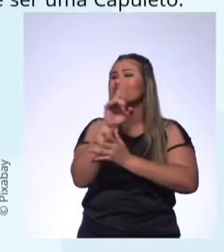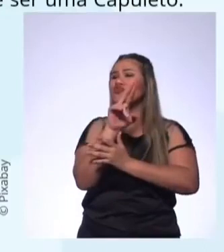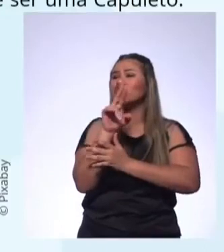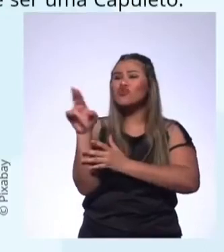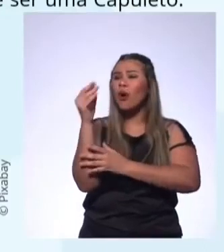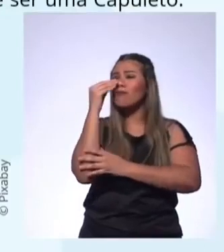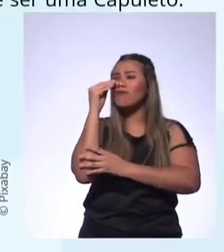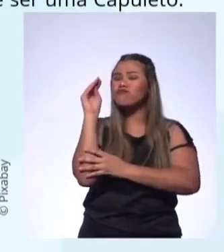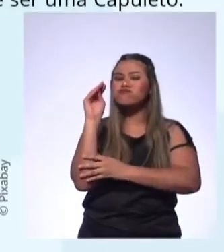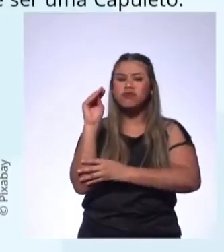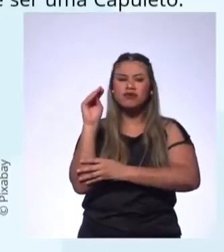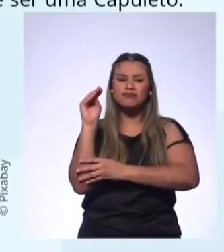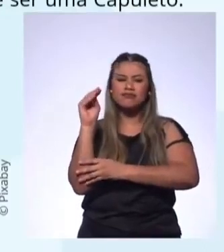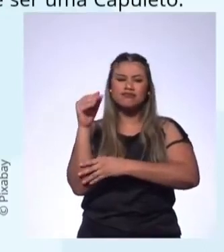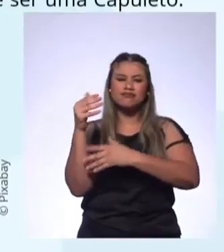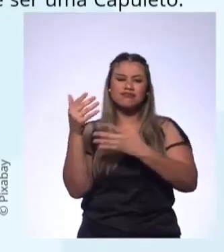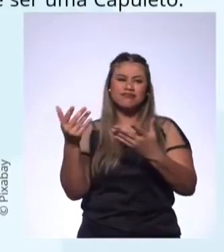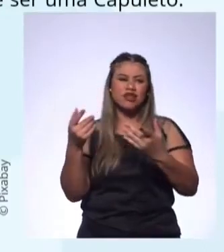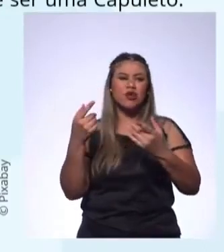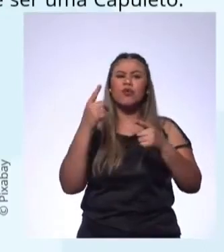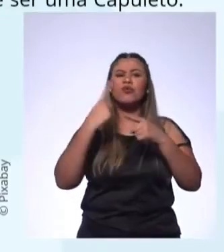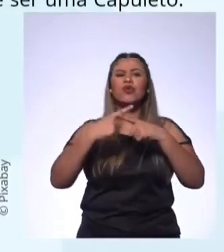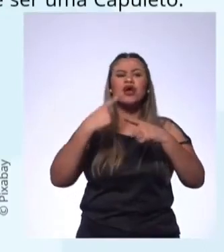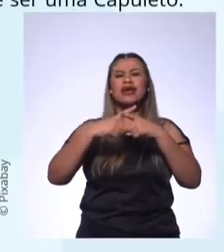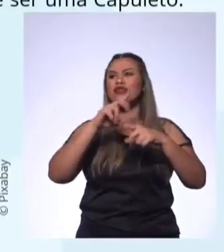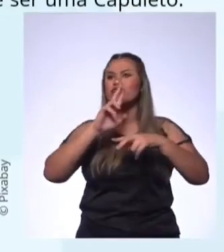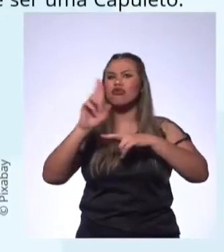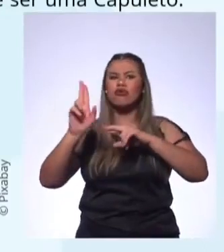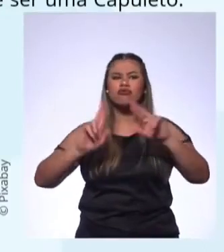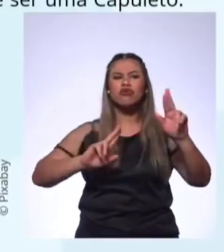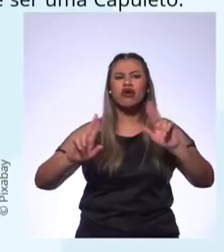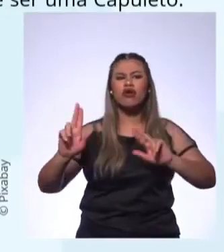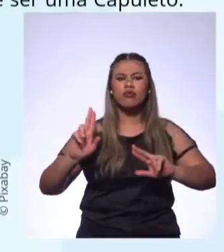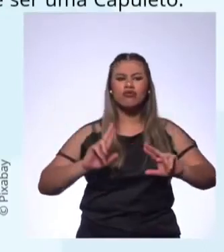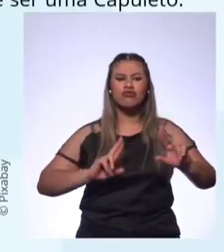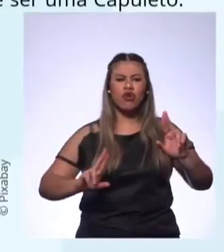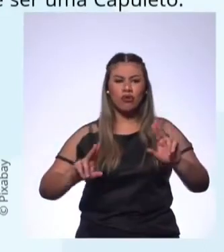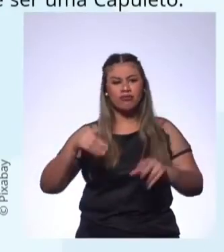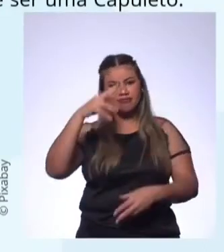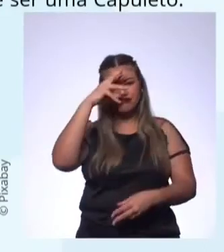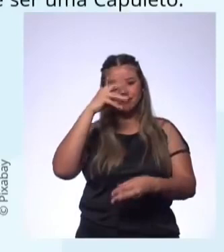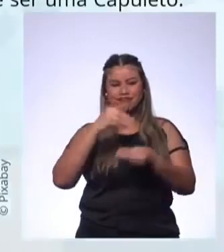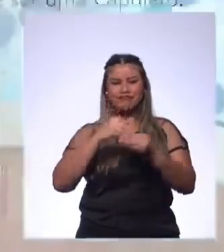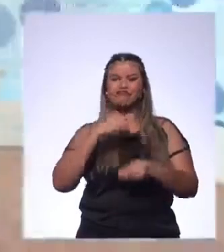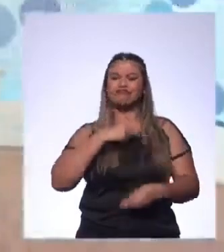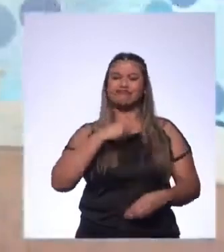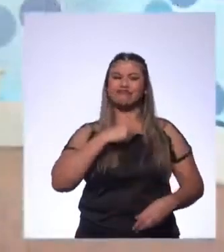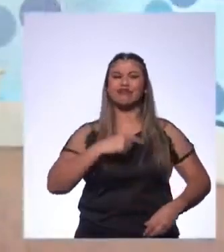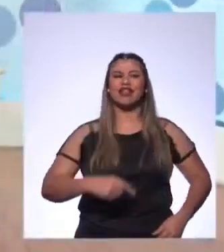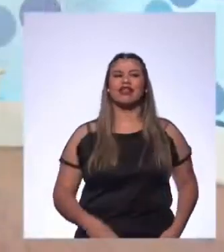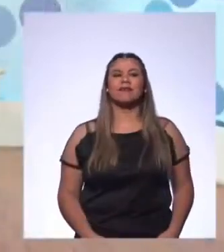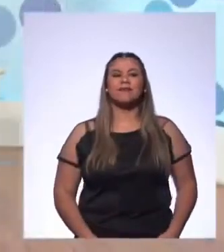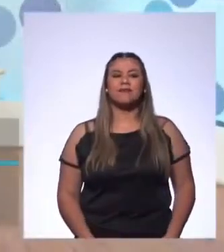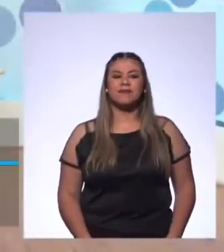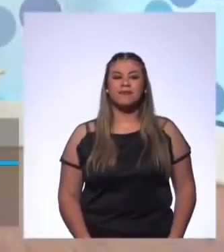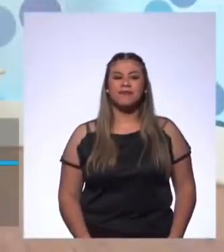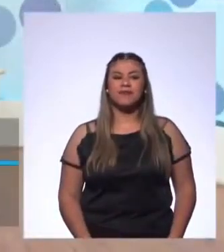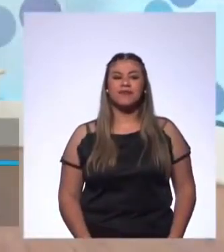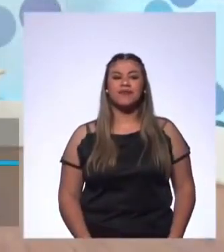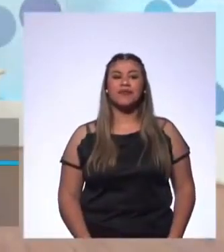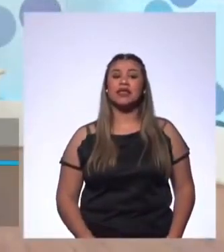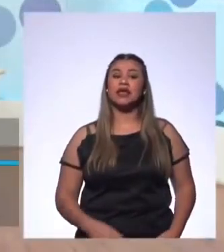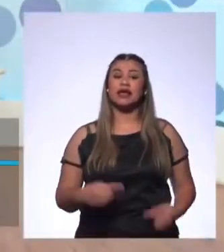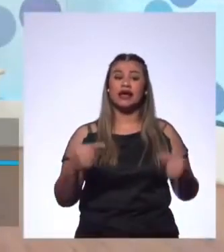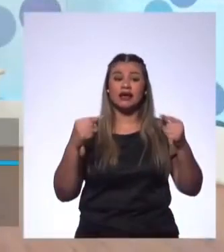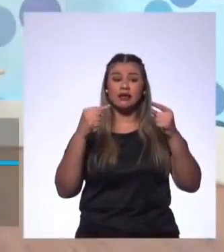as coisas têm aquilo, por que uma pedra é uma pedra. Então, aqui está resumidinho, né? Mas eles falam tudo mesmo. isso. Então, essa parte é